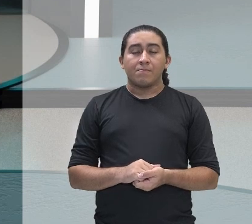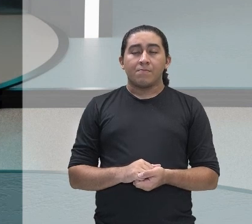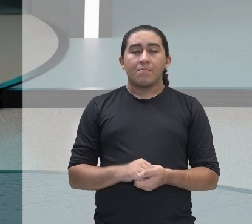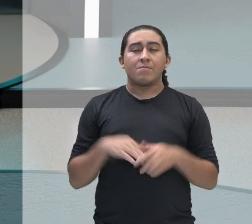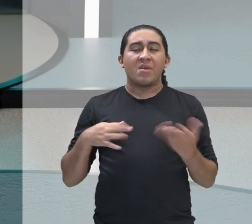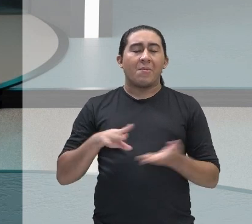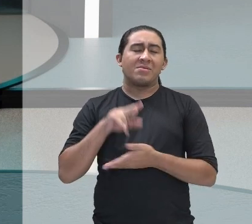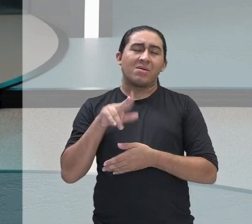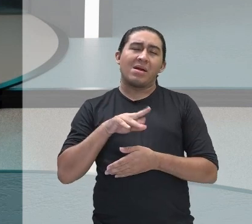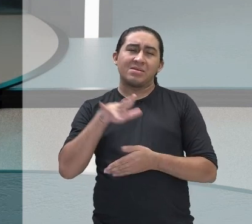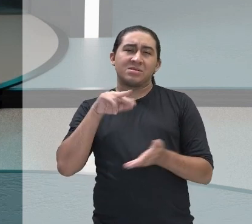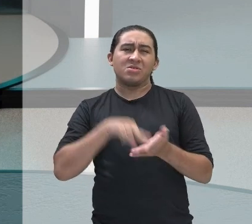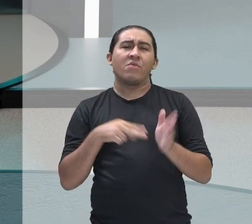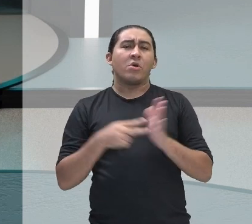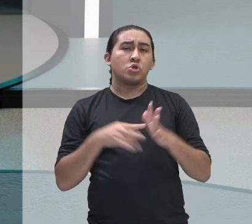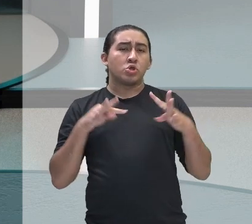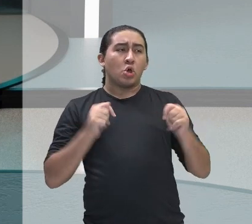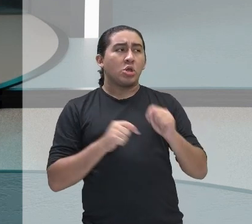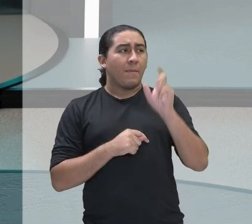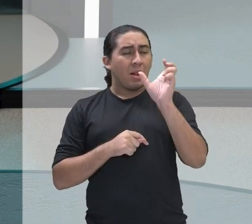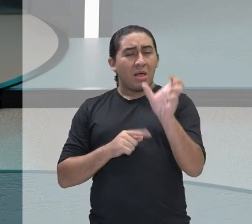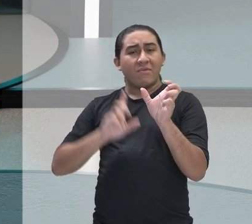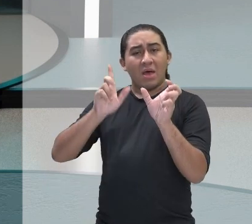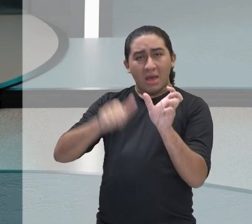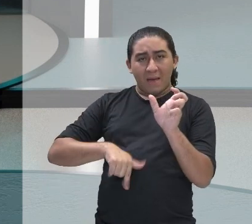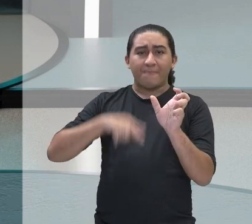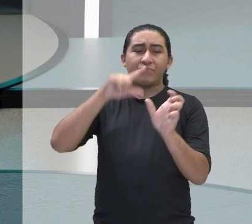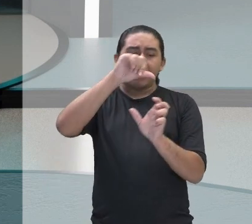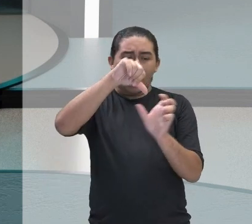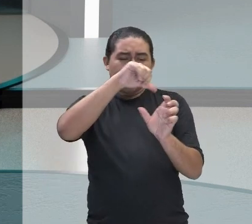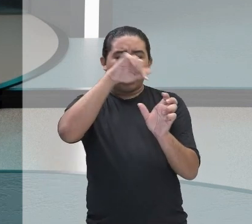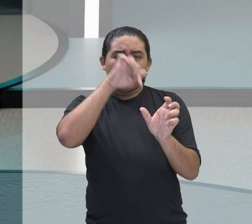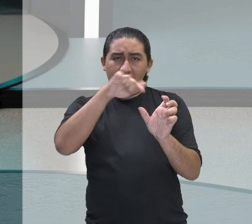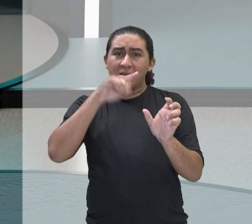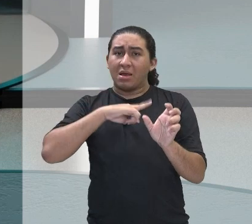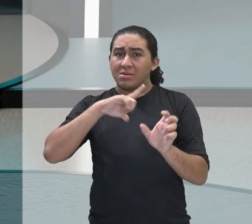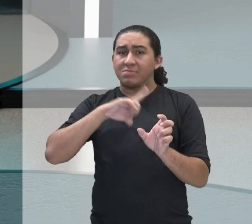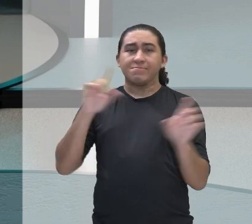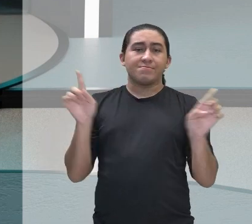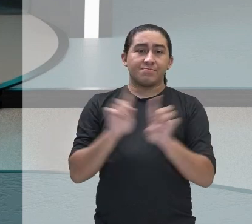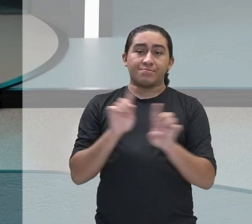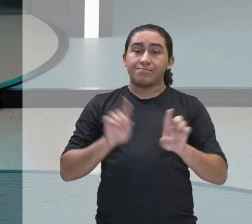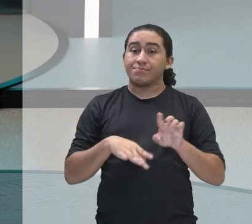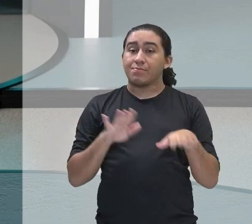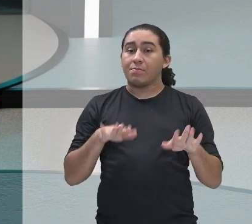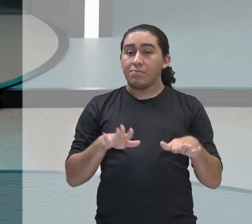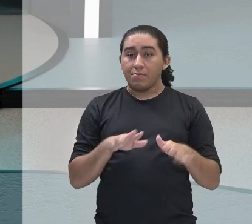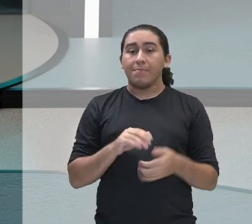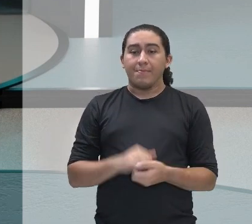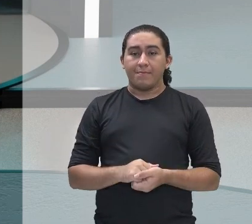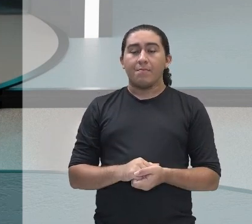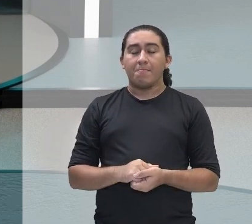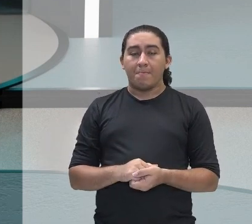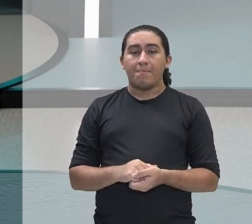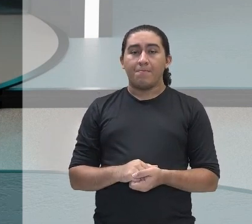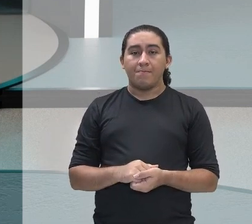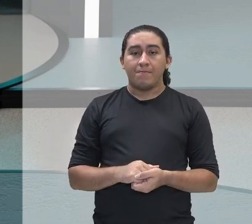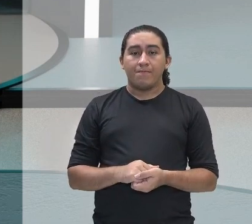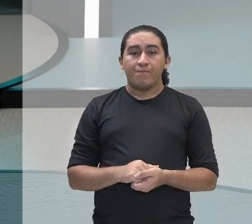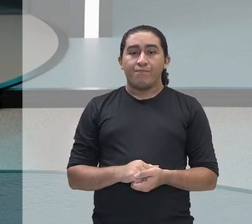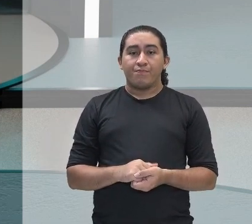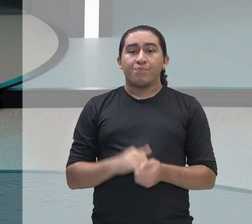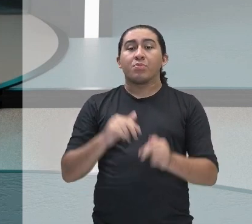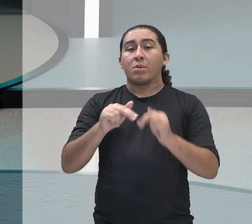é um radical. Aí terminada em R, toda palavra, flor é radical. Daí